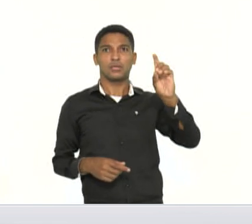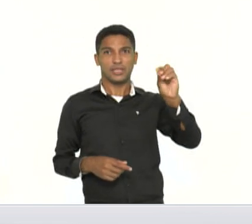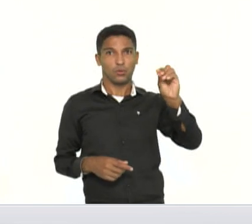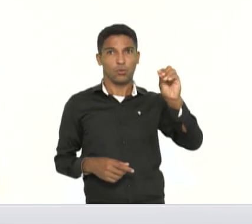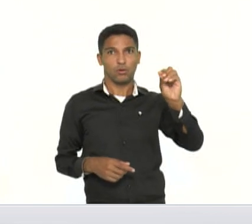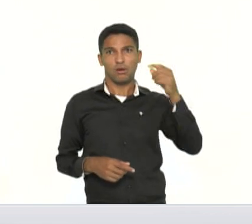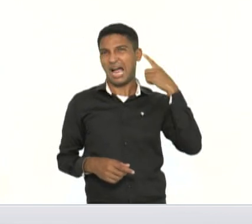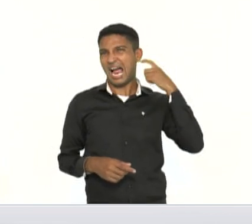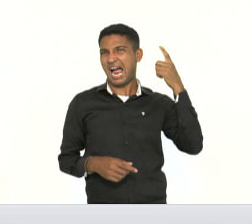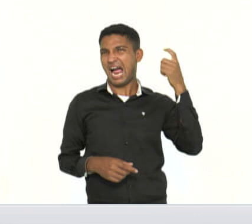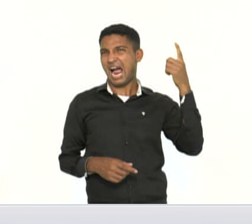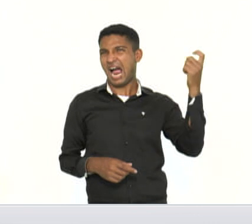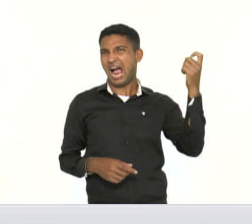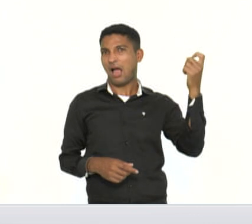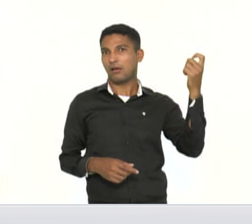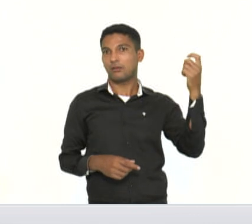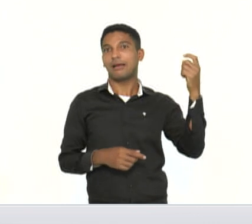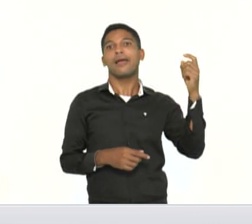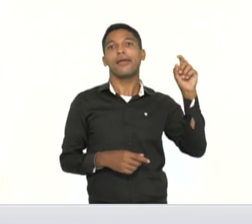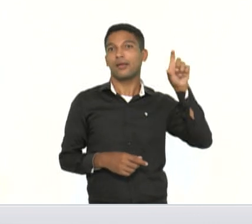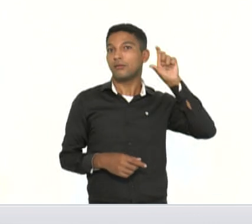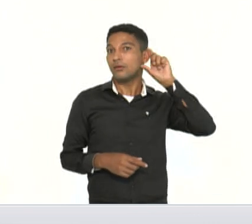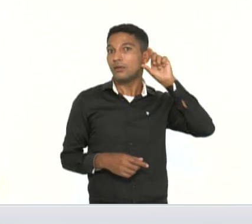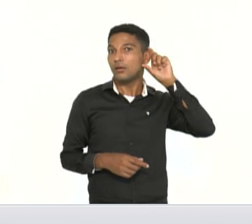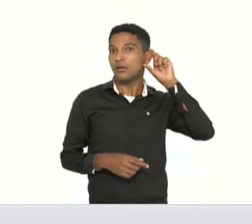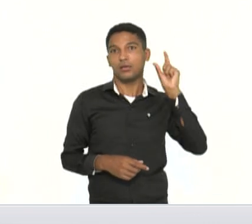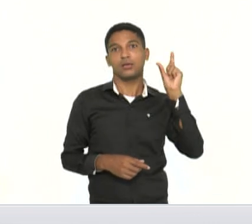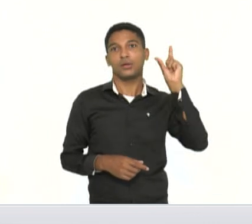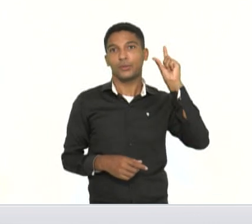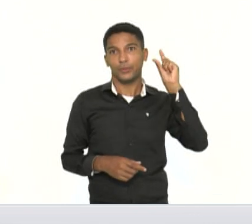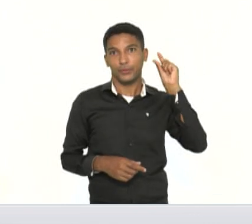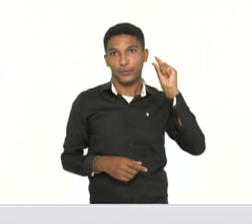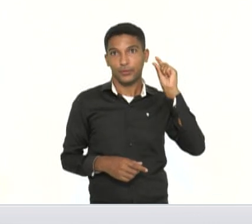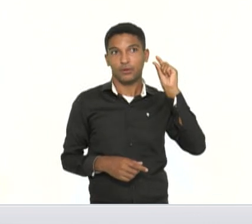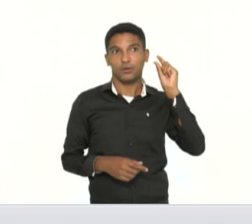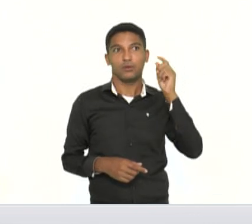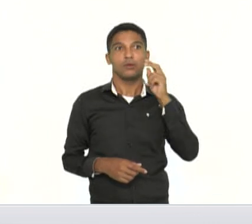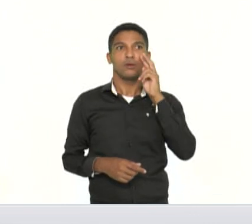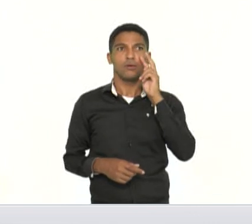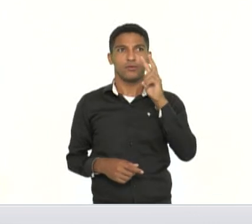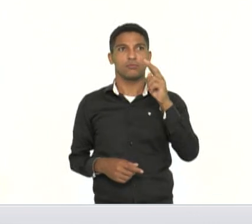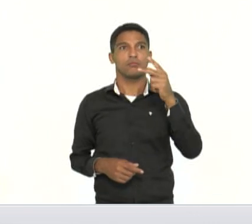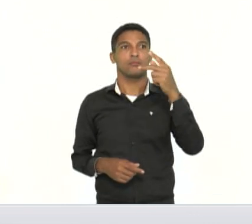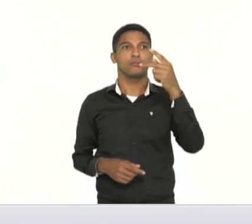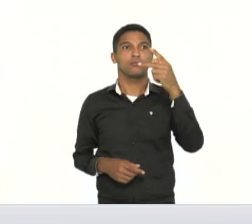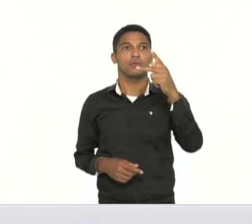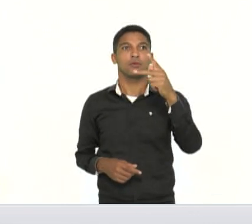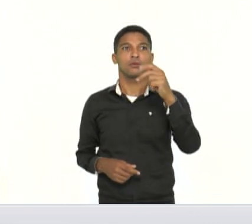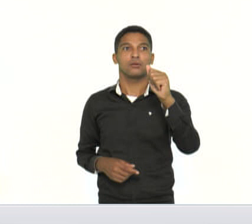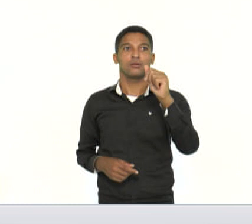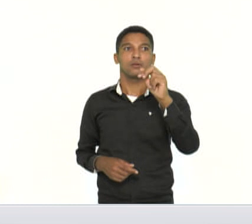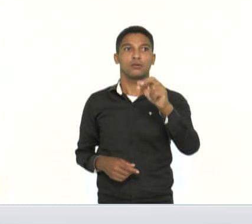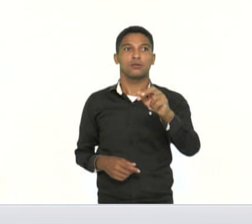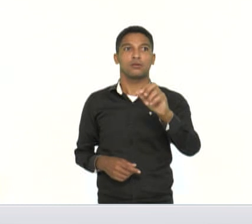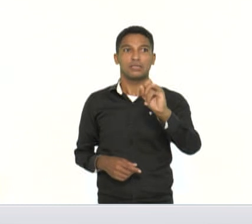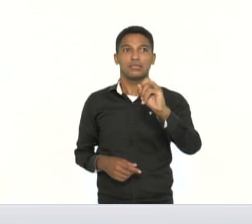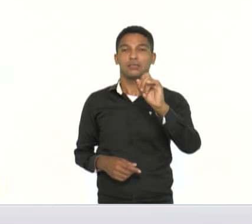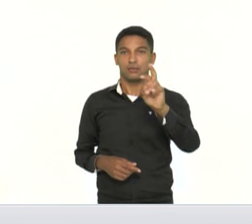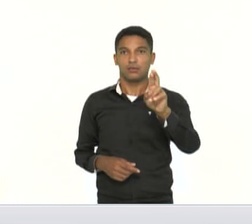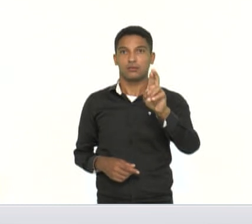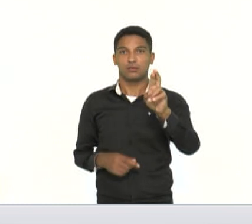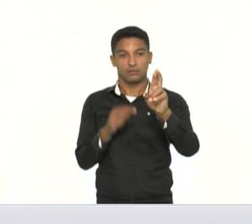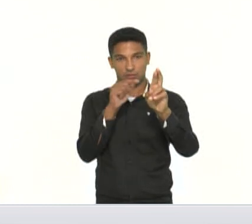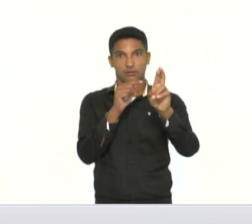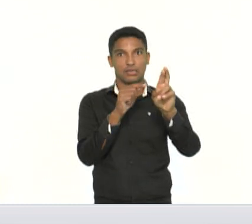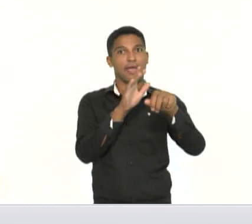por ruído, o PAIR, ou PAIR, pode se desenvolver após um